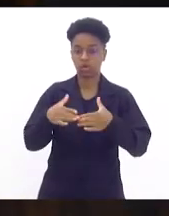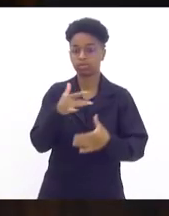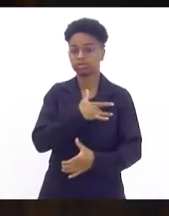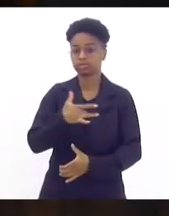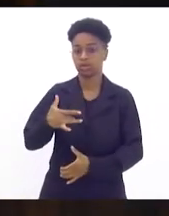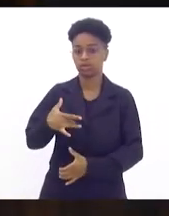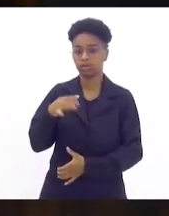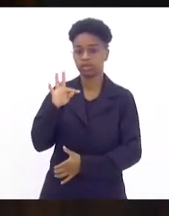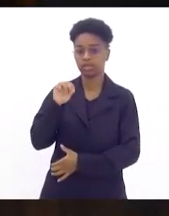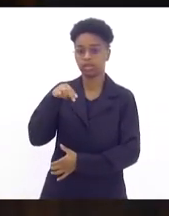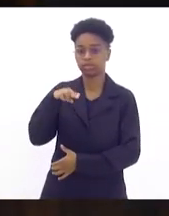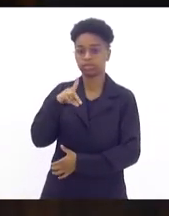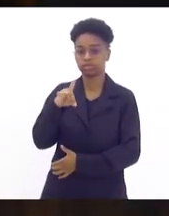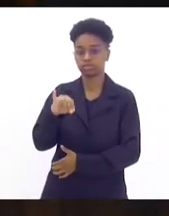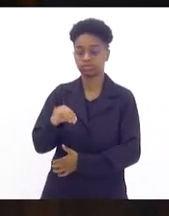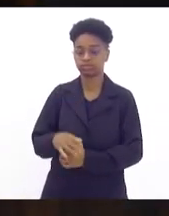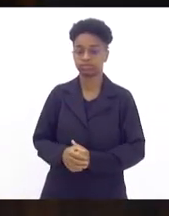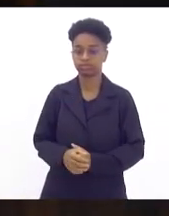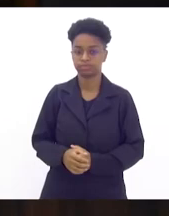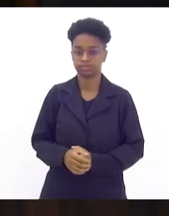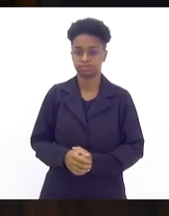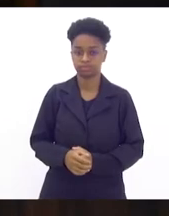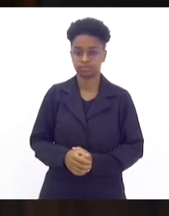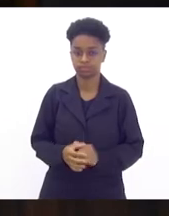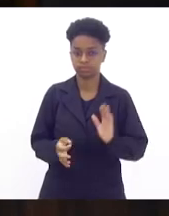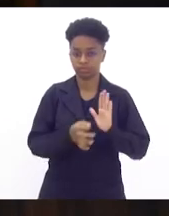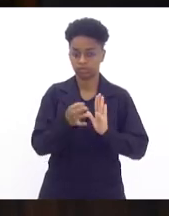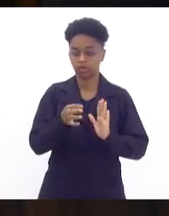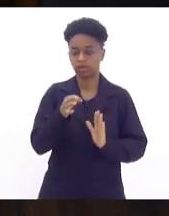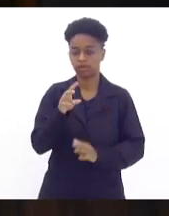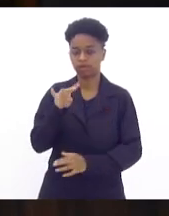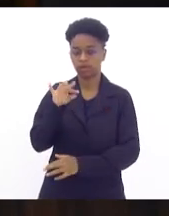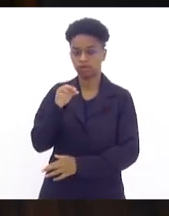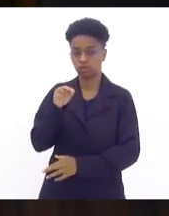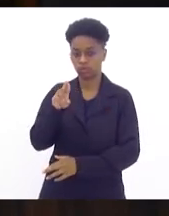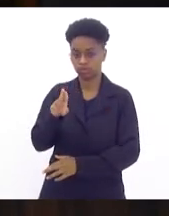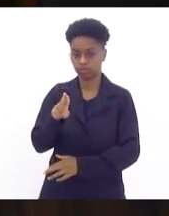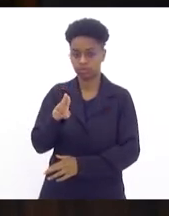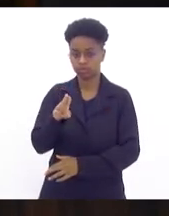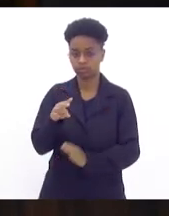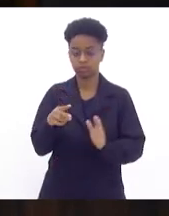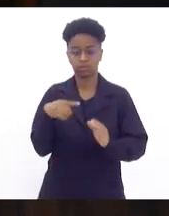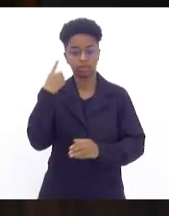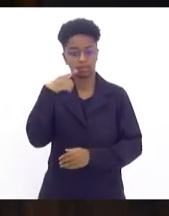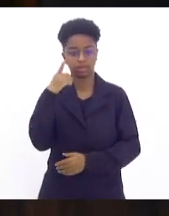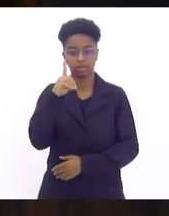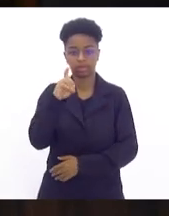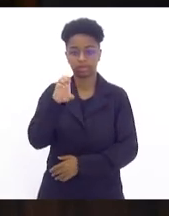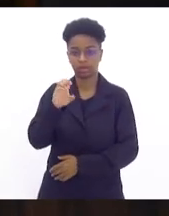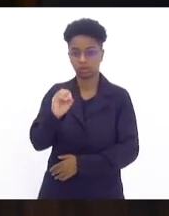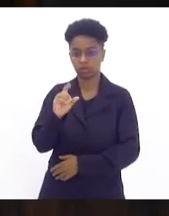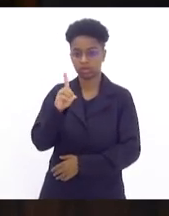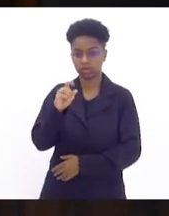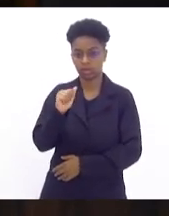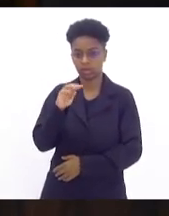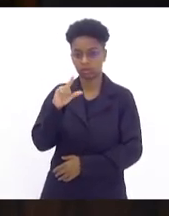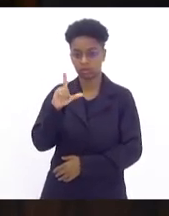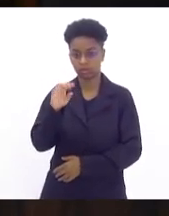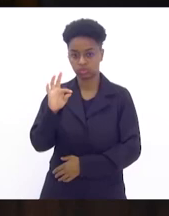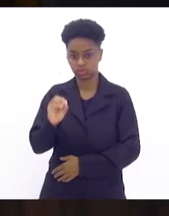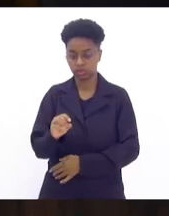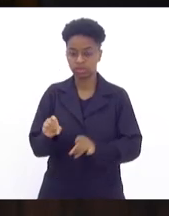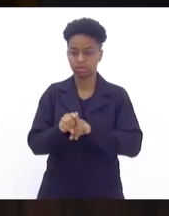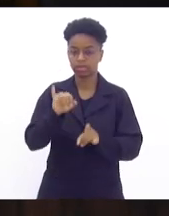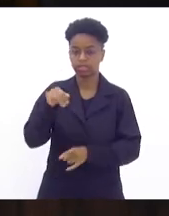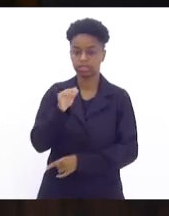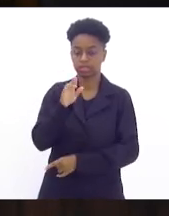tão de Vieira Deputado Victor Júnior Deputado Dr Deodato Deputado